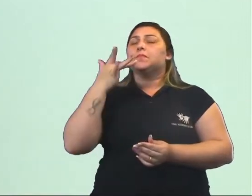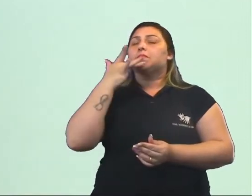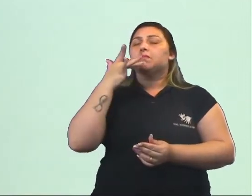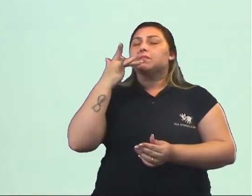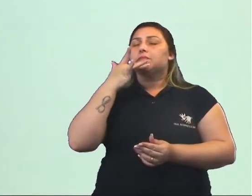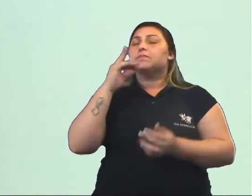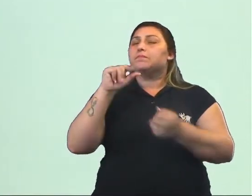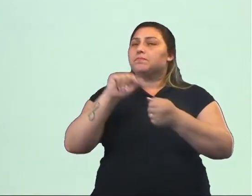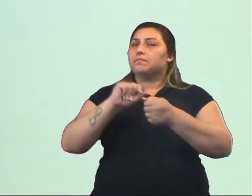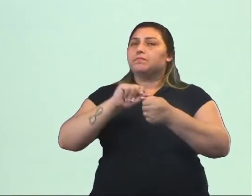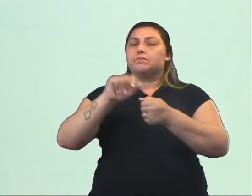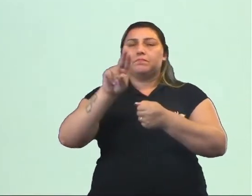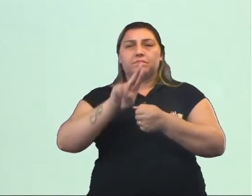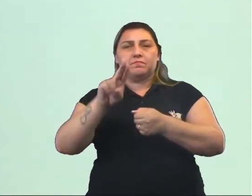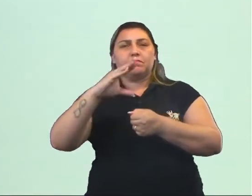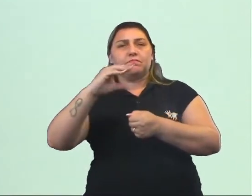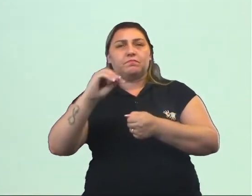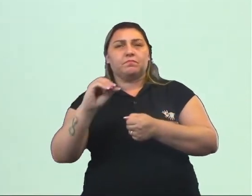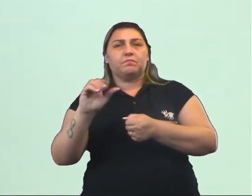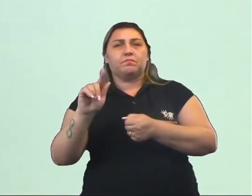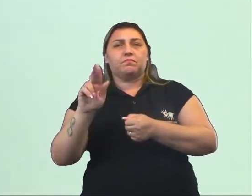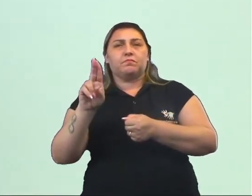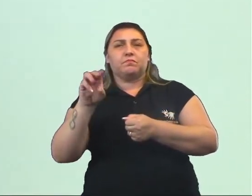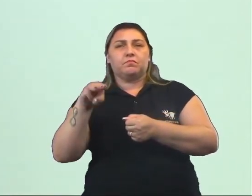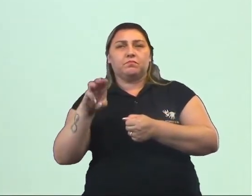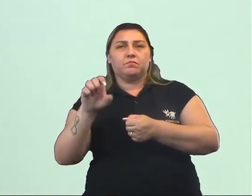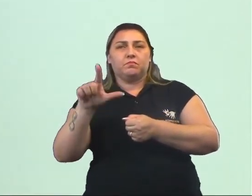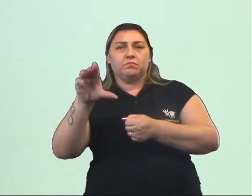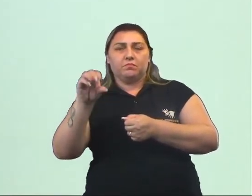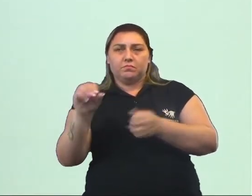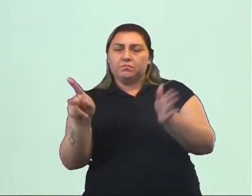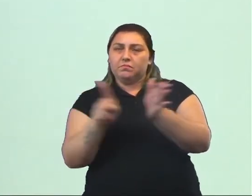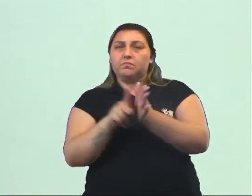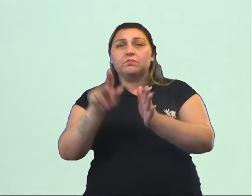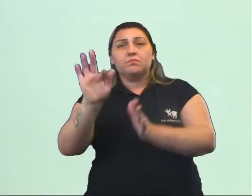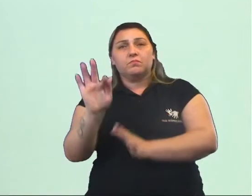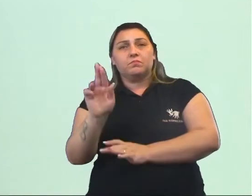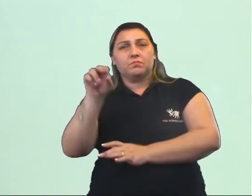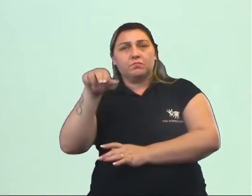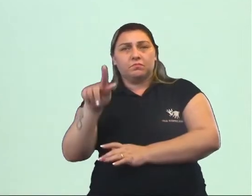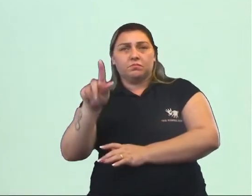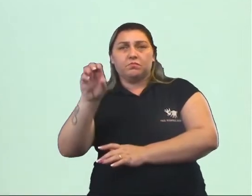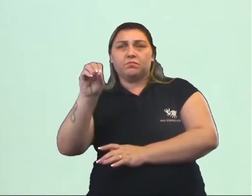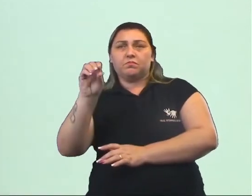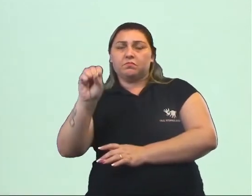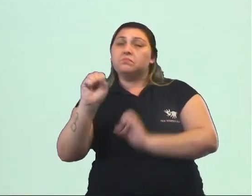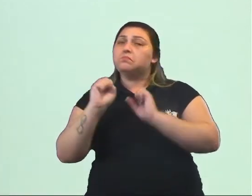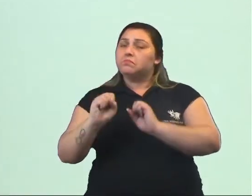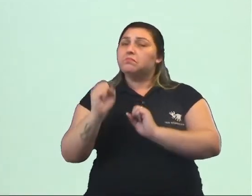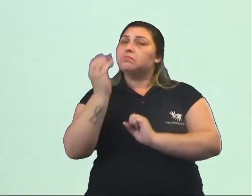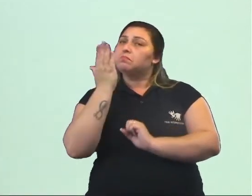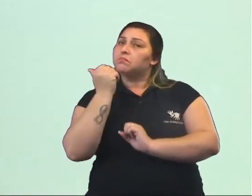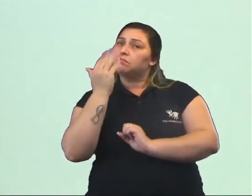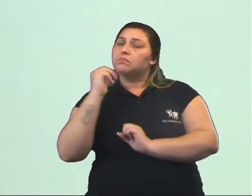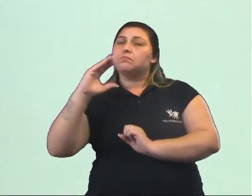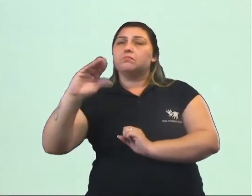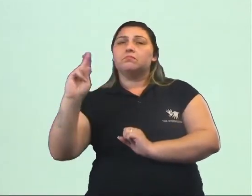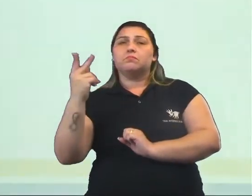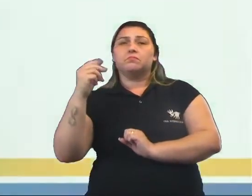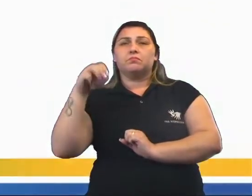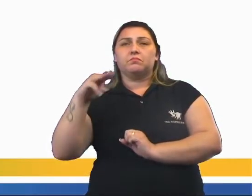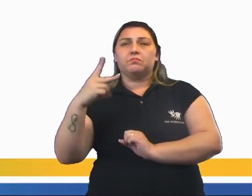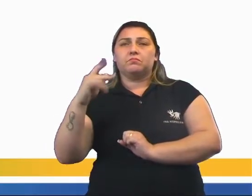delicioso, fazem o uso dos cogumelos, que são, né, comestíveis, chamados de